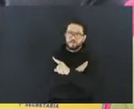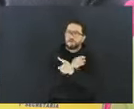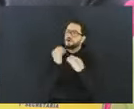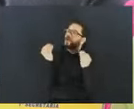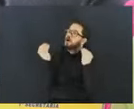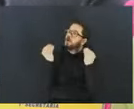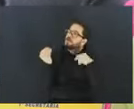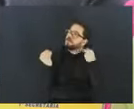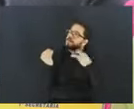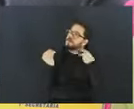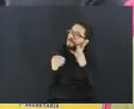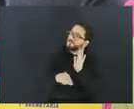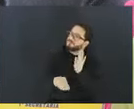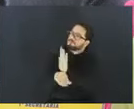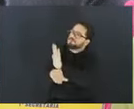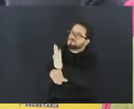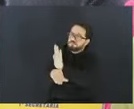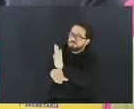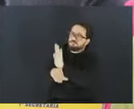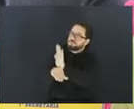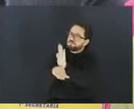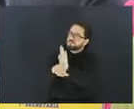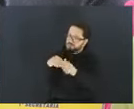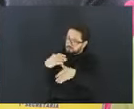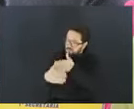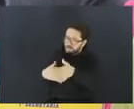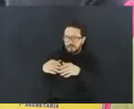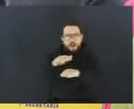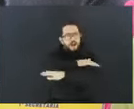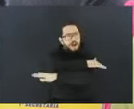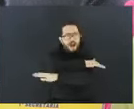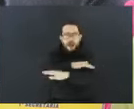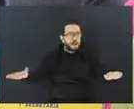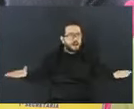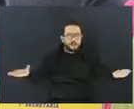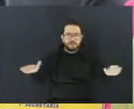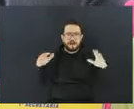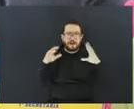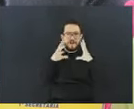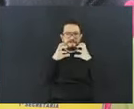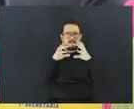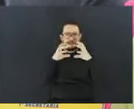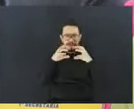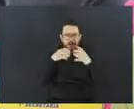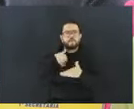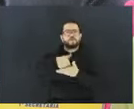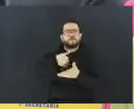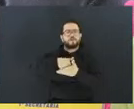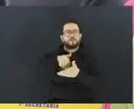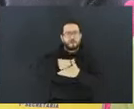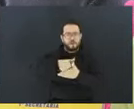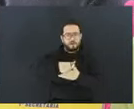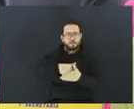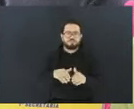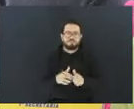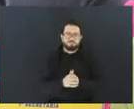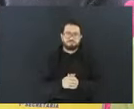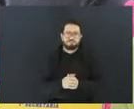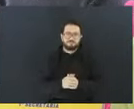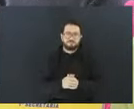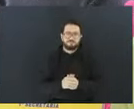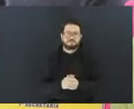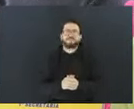gente possa acabar definitivamente com as brigas de torcida na nossa cidade. São as duas perguntas, muito obrigado